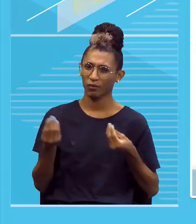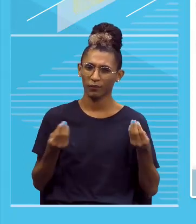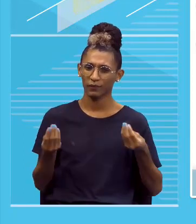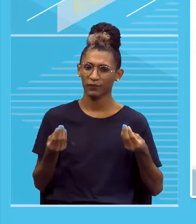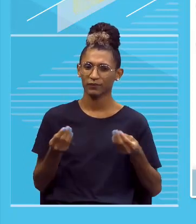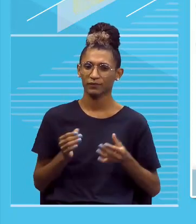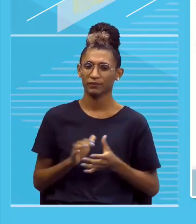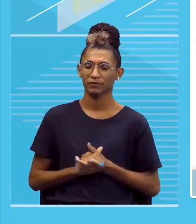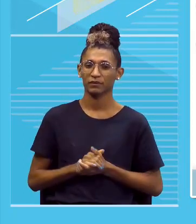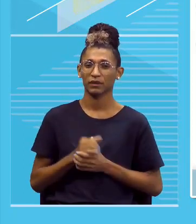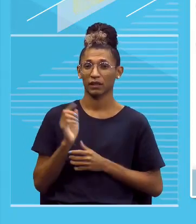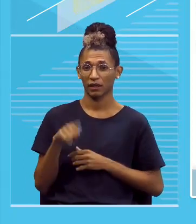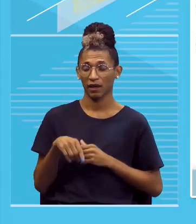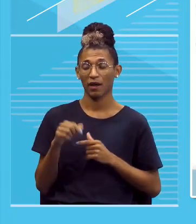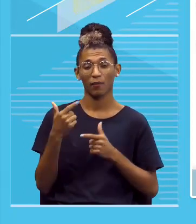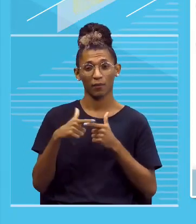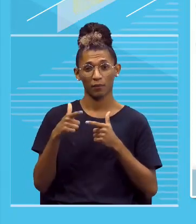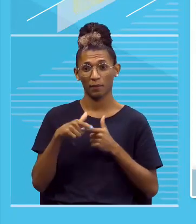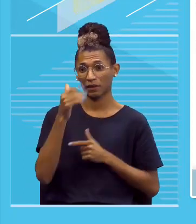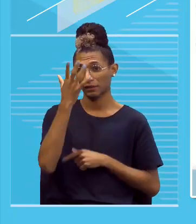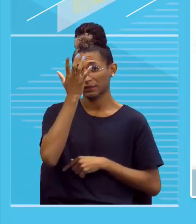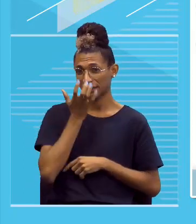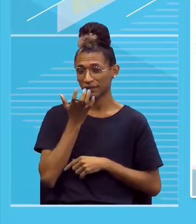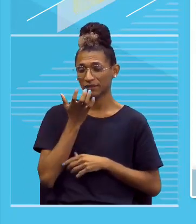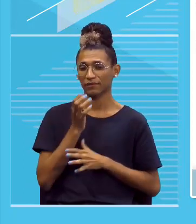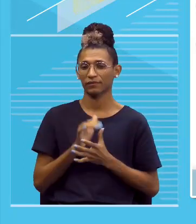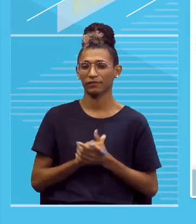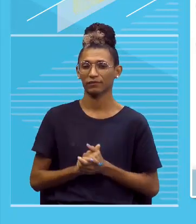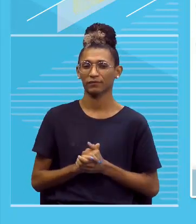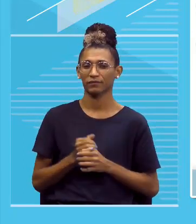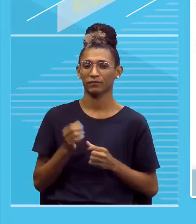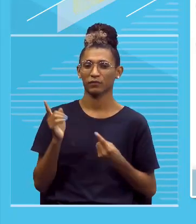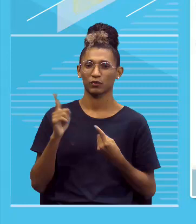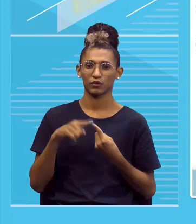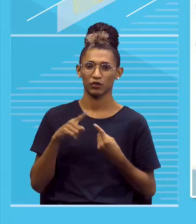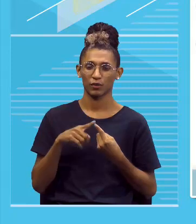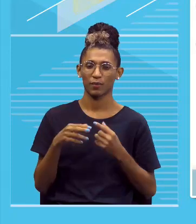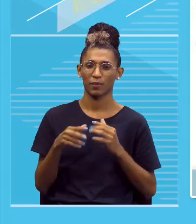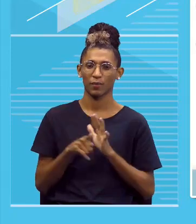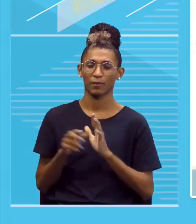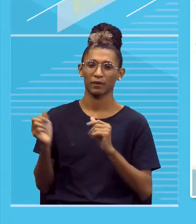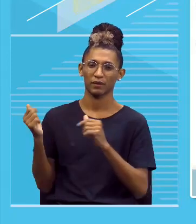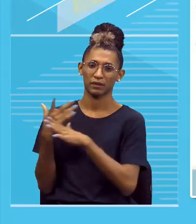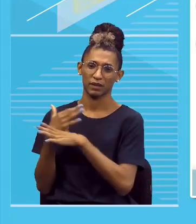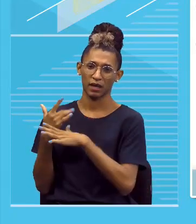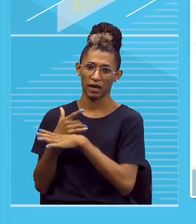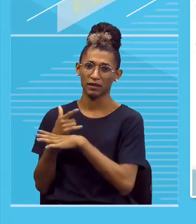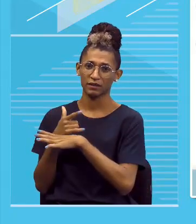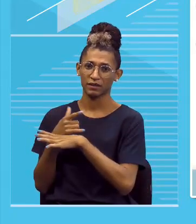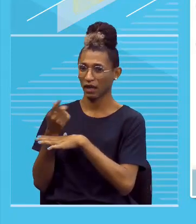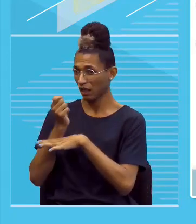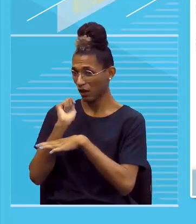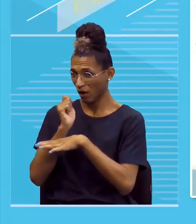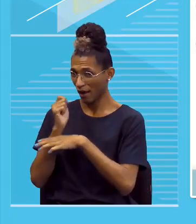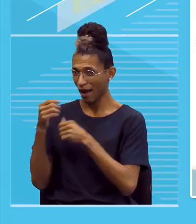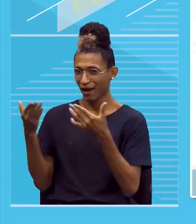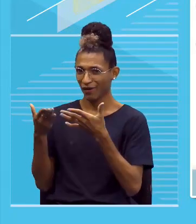um problema sério lógico típico das cidades agora ganhar o campo